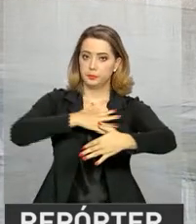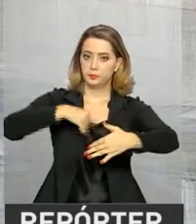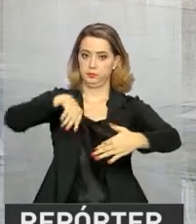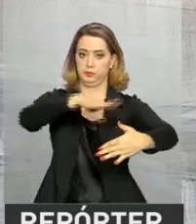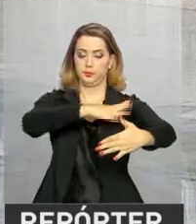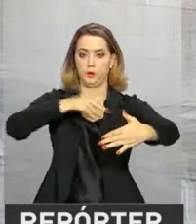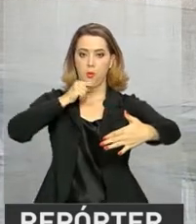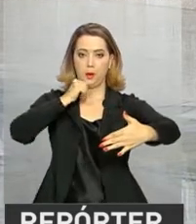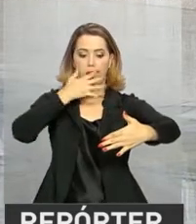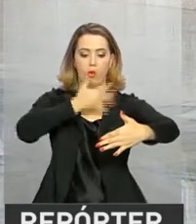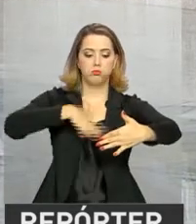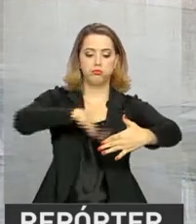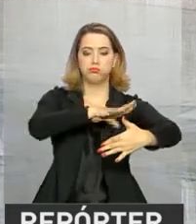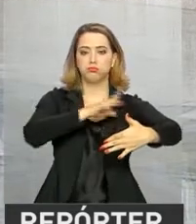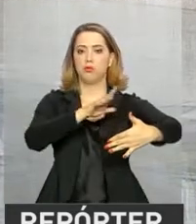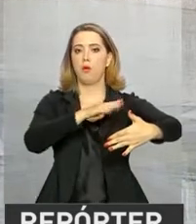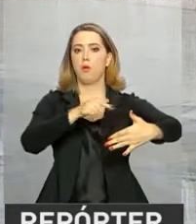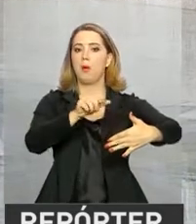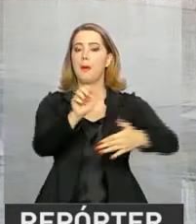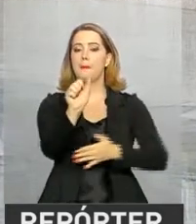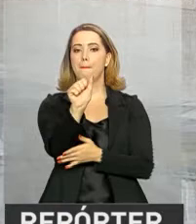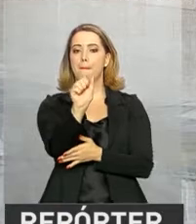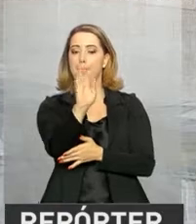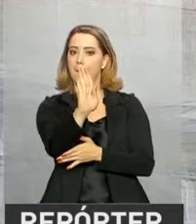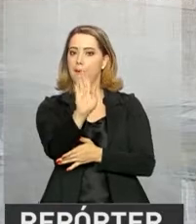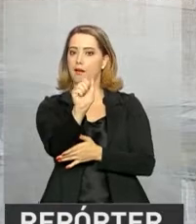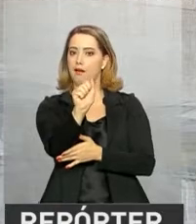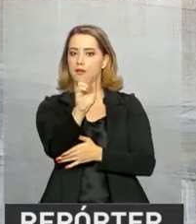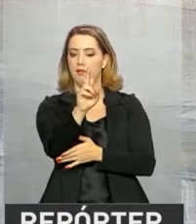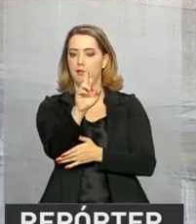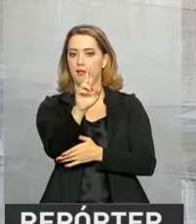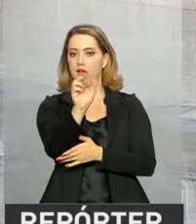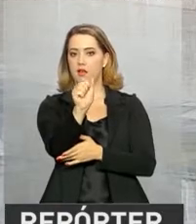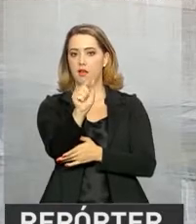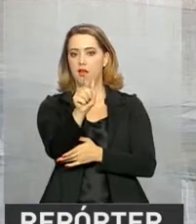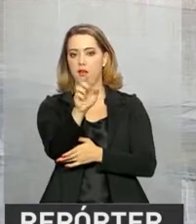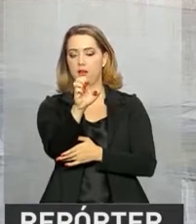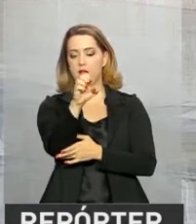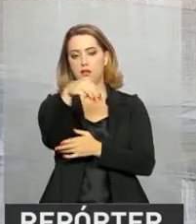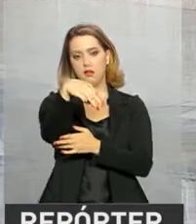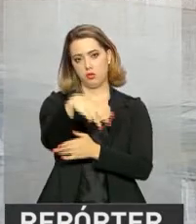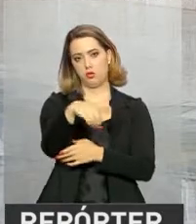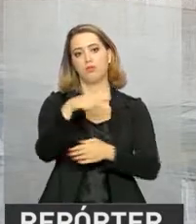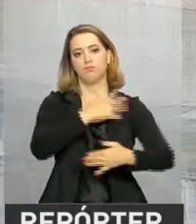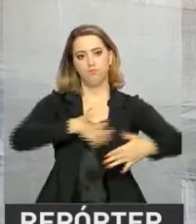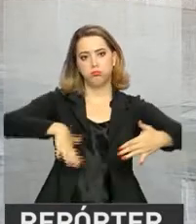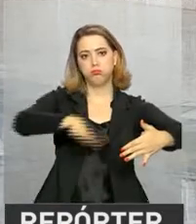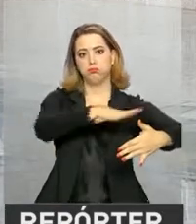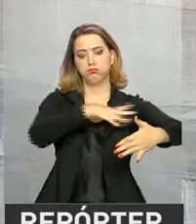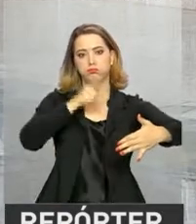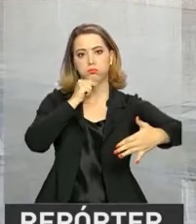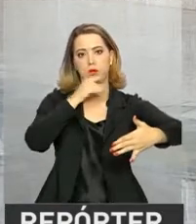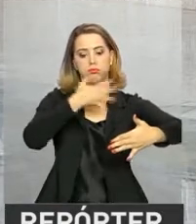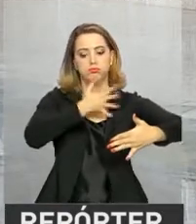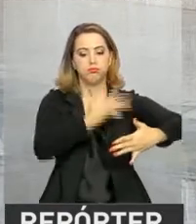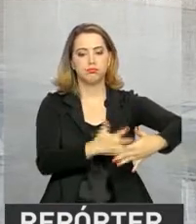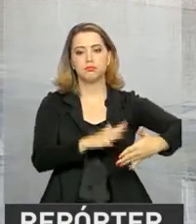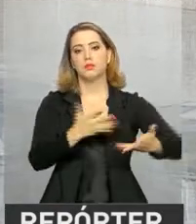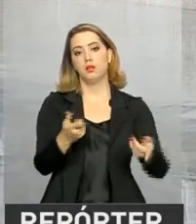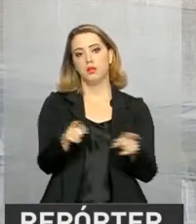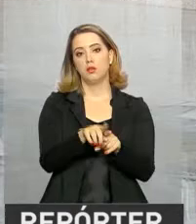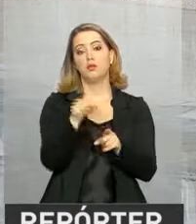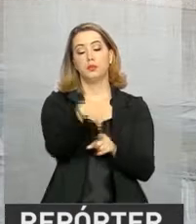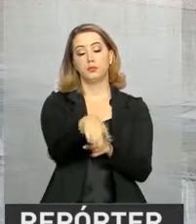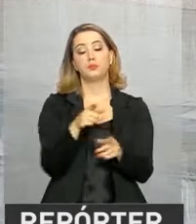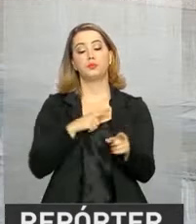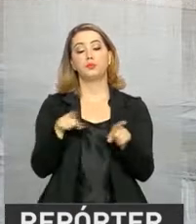do presidente da fundação renova que foi criada neste ano para colocar em prática um acordo firmado pelo governo anterior